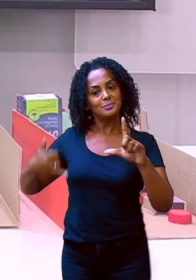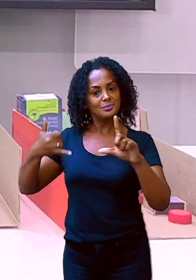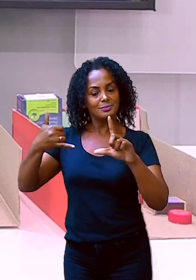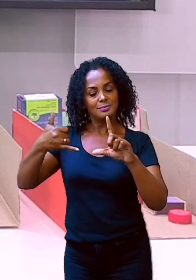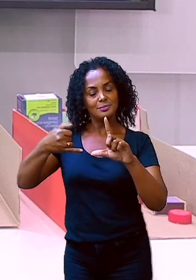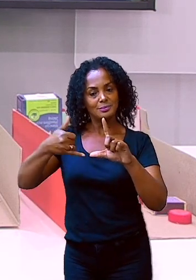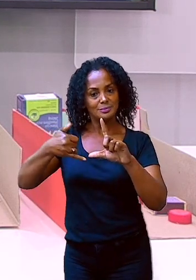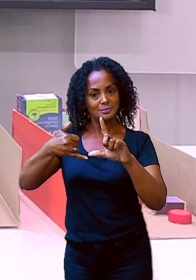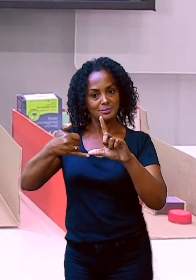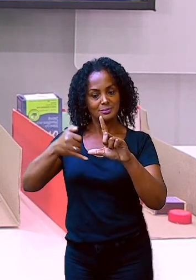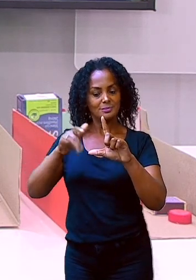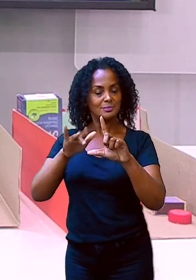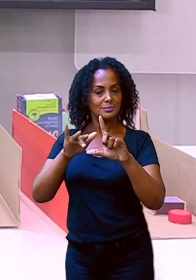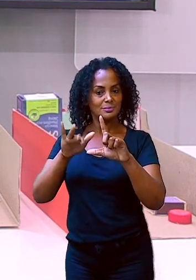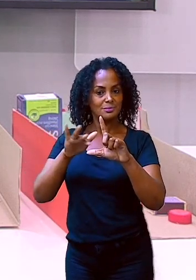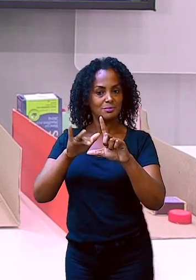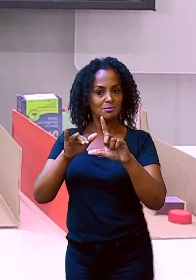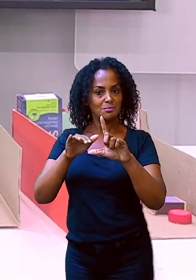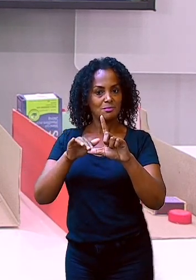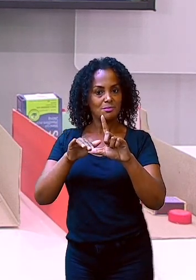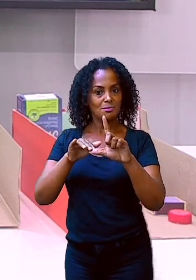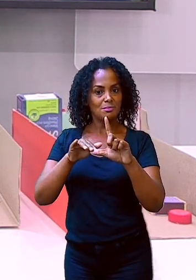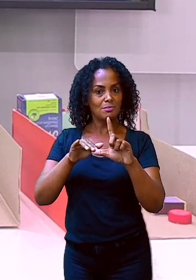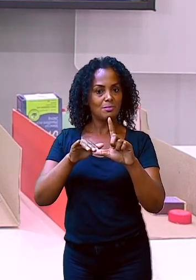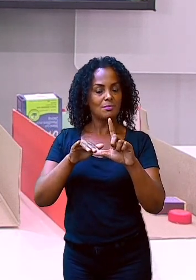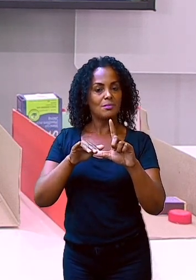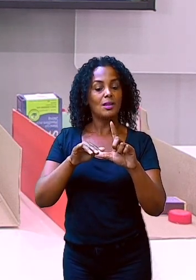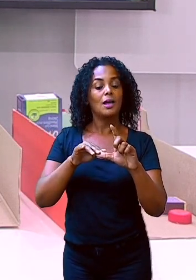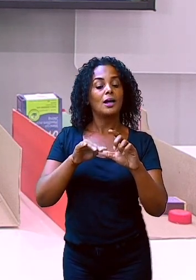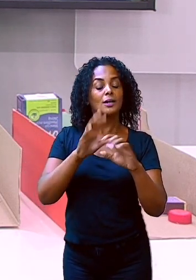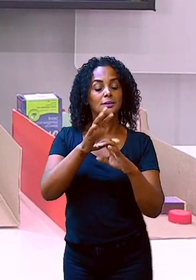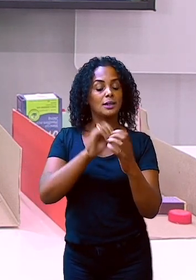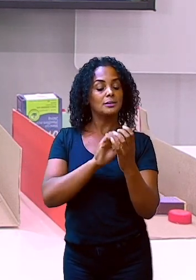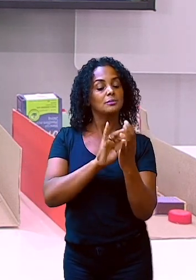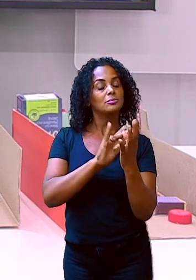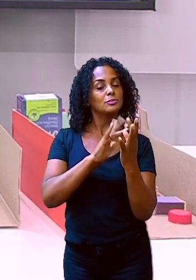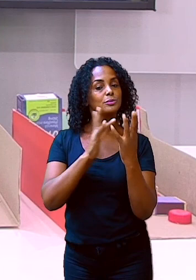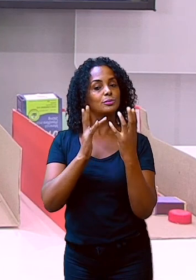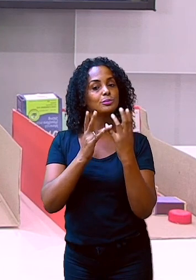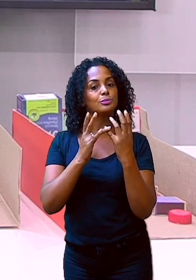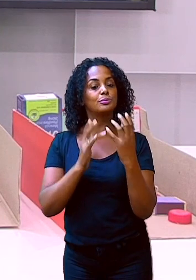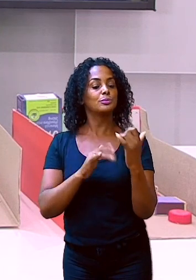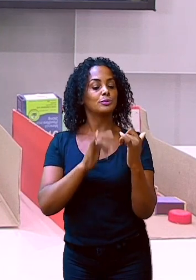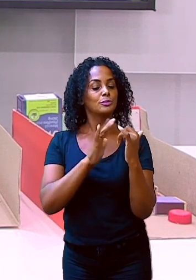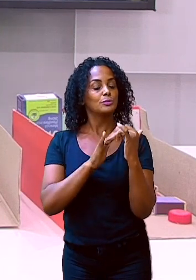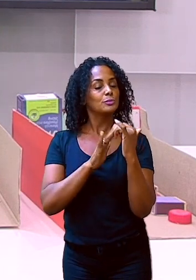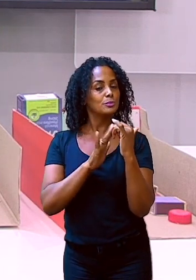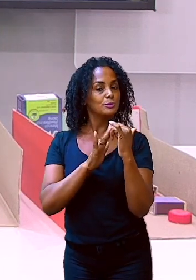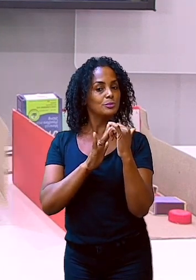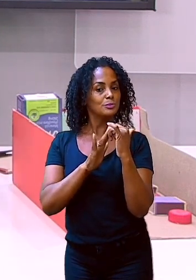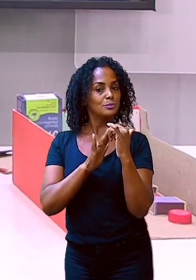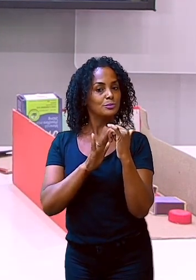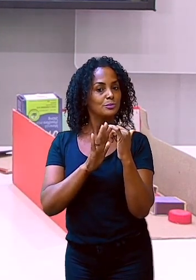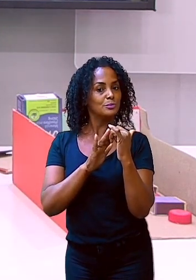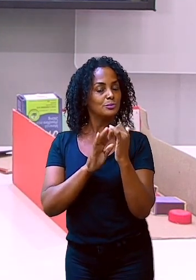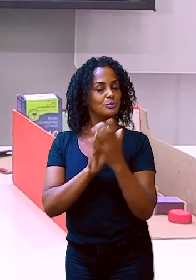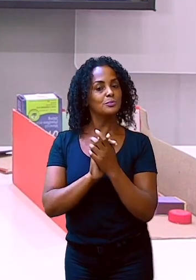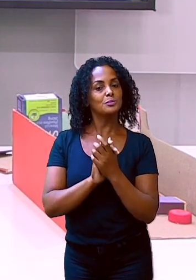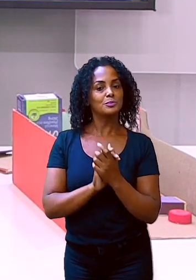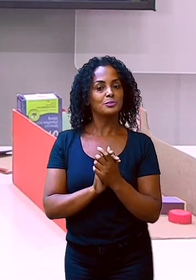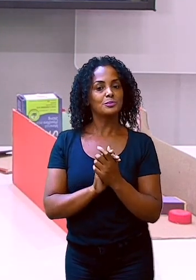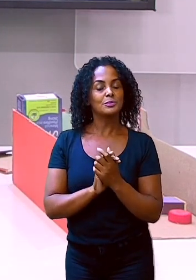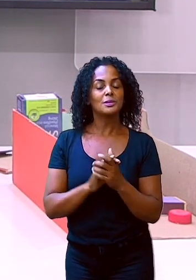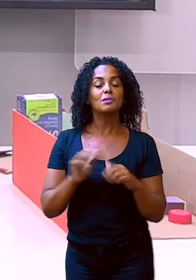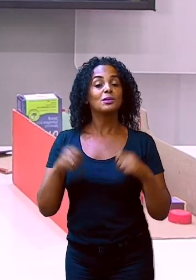imagem que aparece no canto da tela. Acesse nossas redes sociais e se inscreva no nosso canal do YouTube. Quando vocês confeccionarem